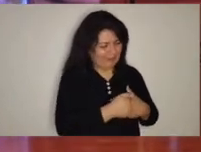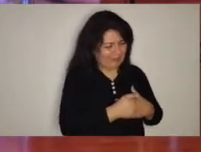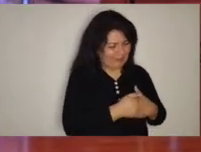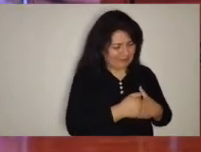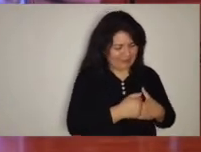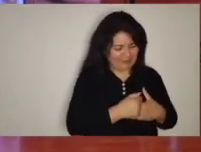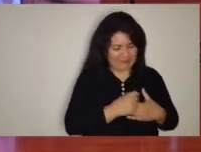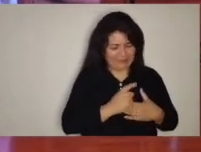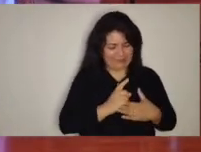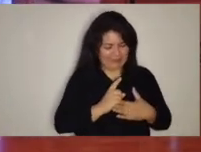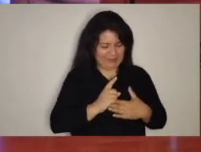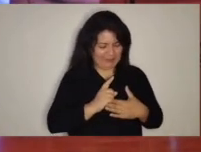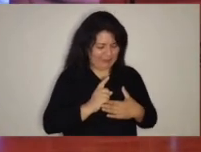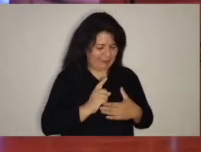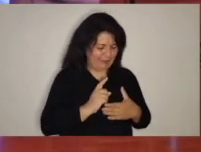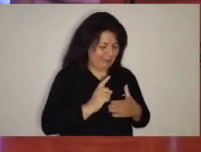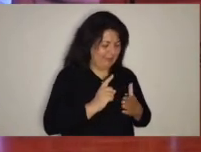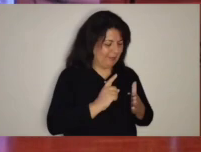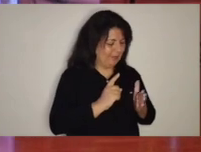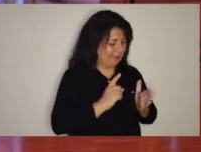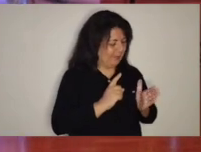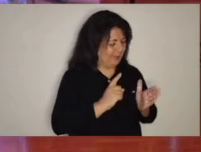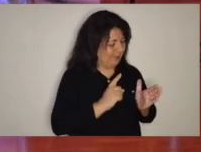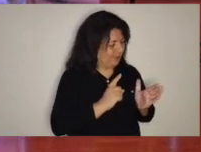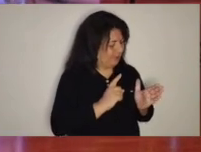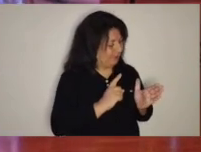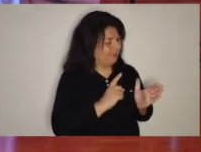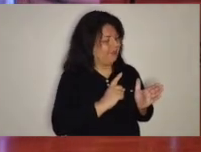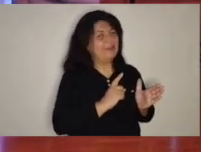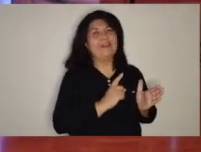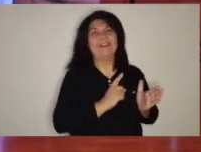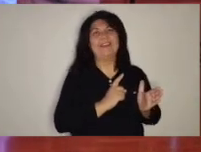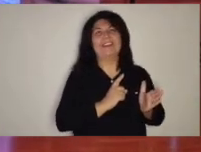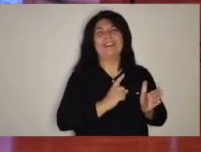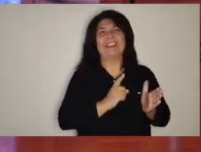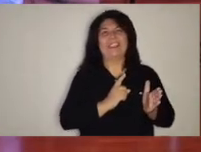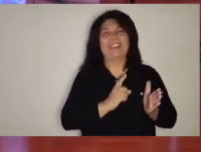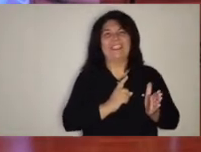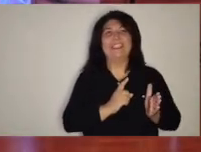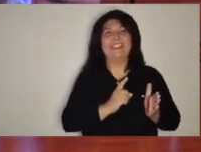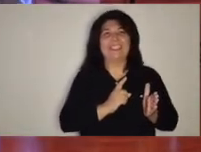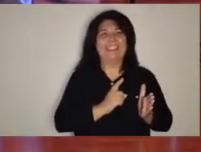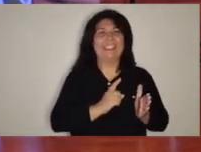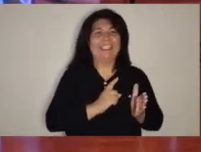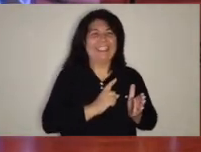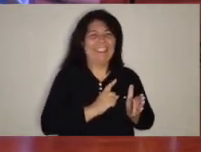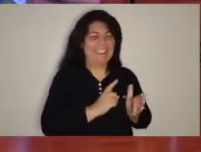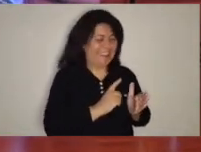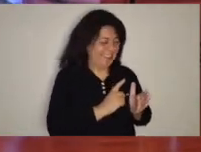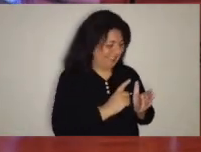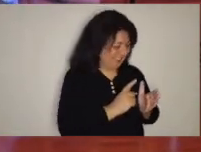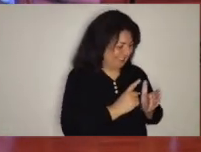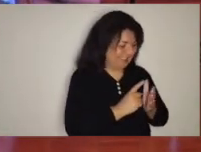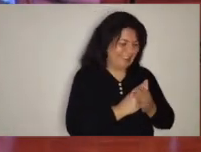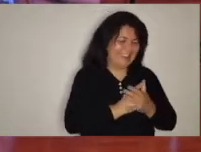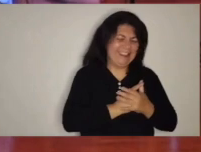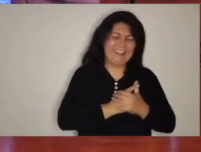É só bater que eu vou